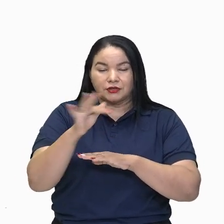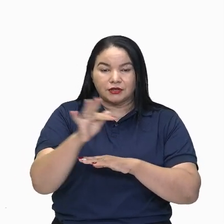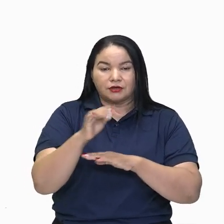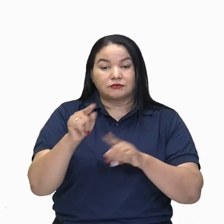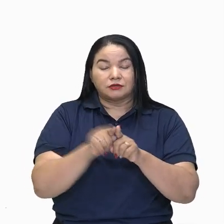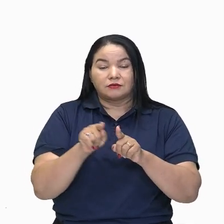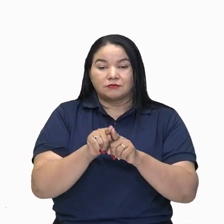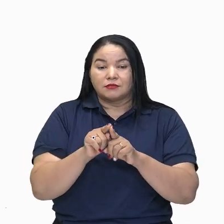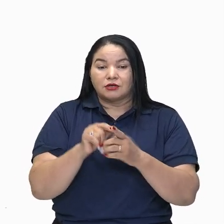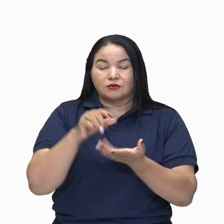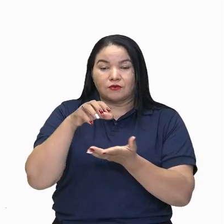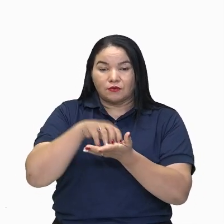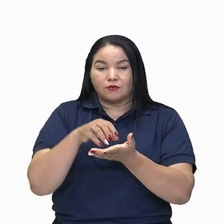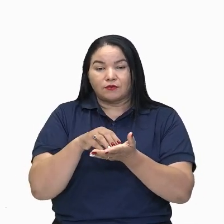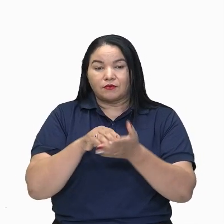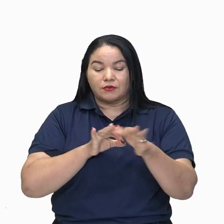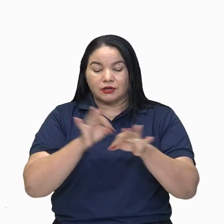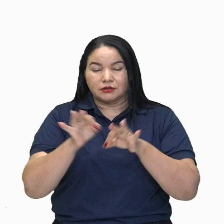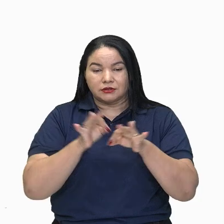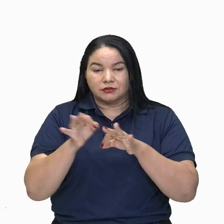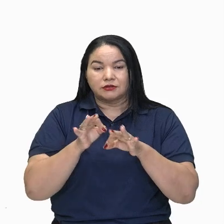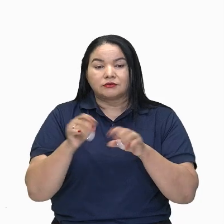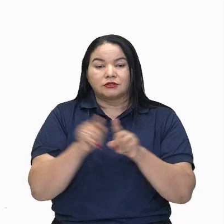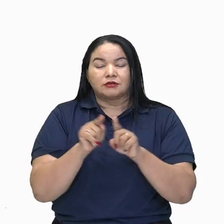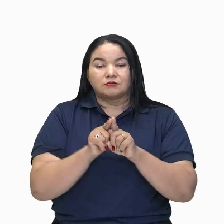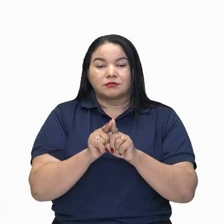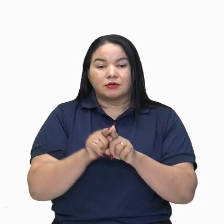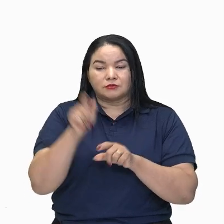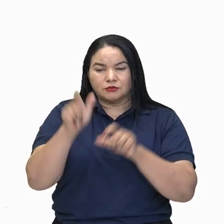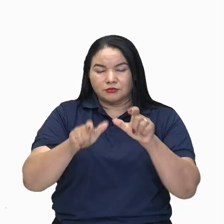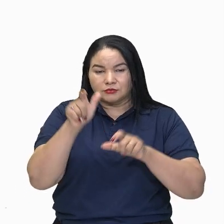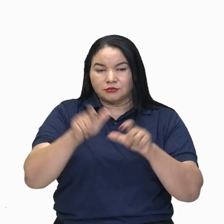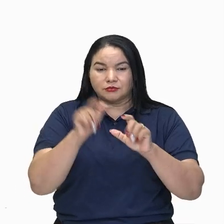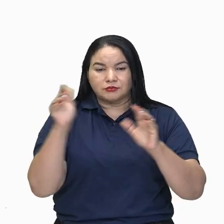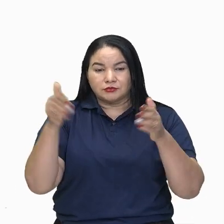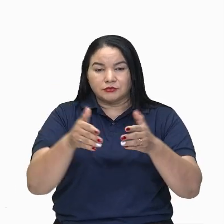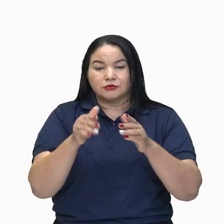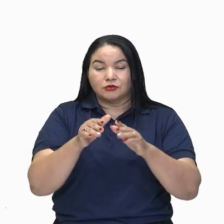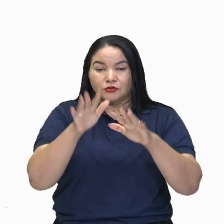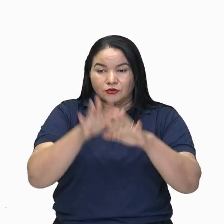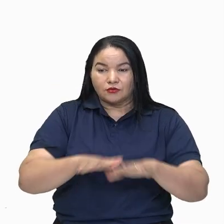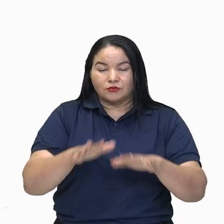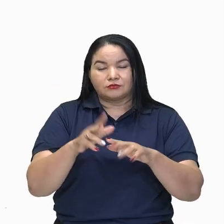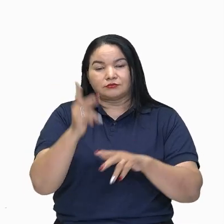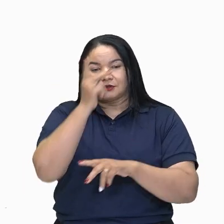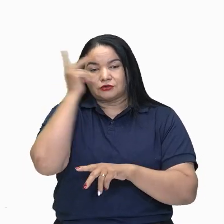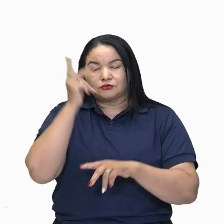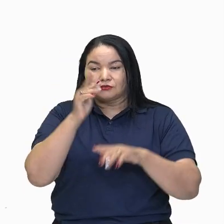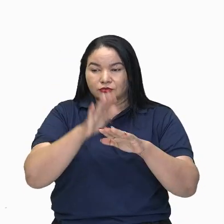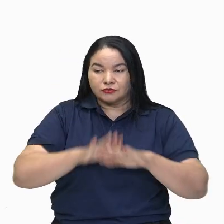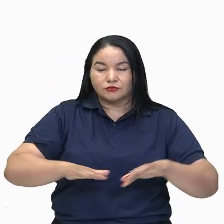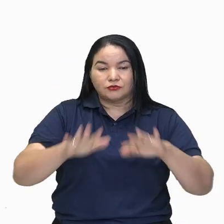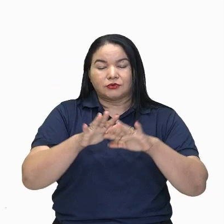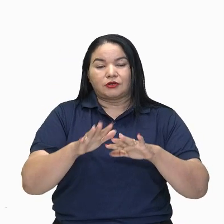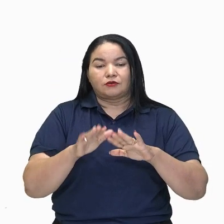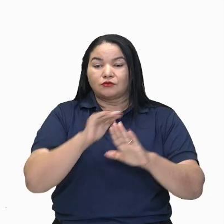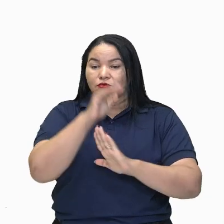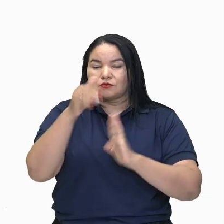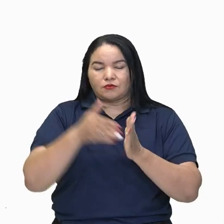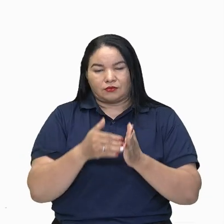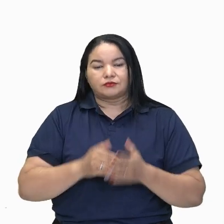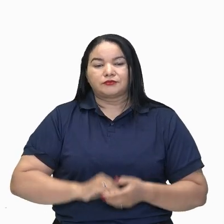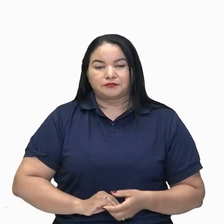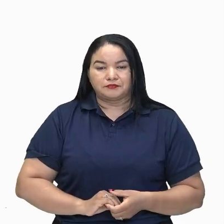também, e o público-alvo é toda a sociedade, o público em geral, qualquer pessoa. E